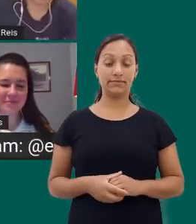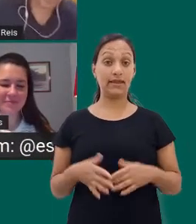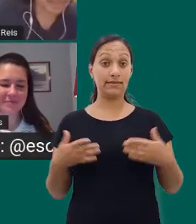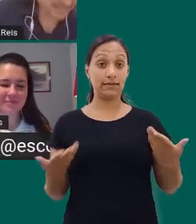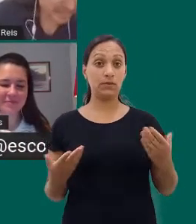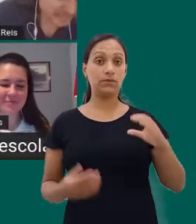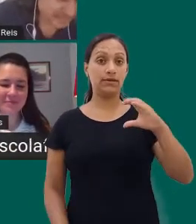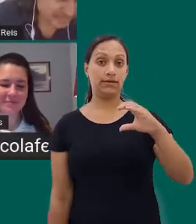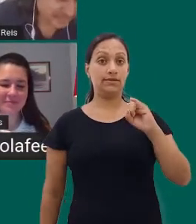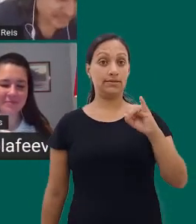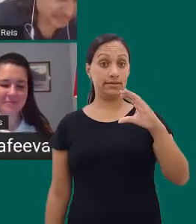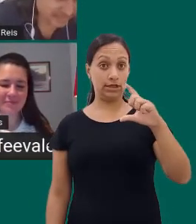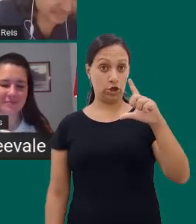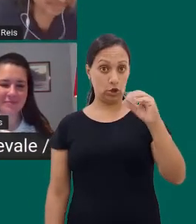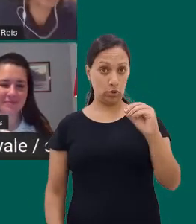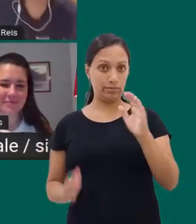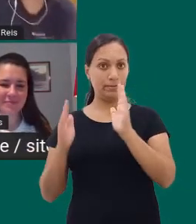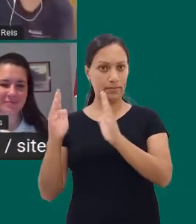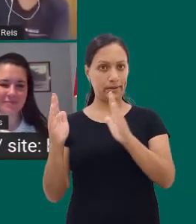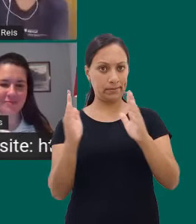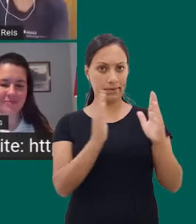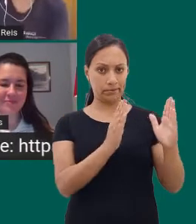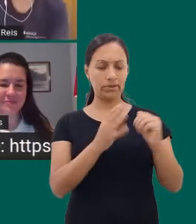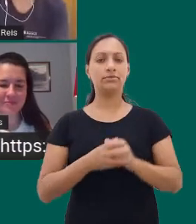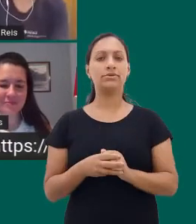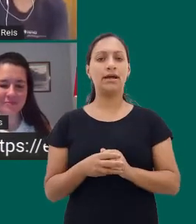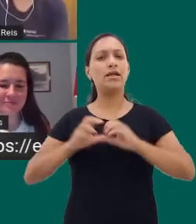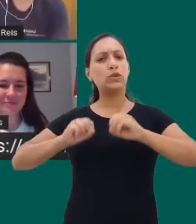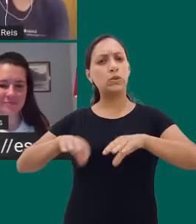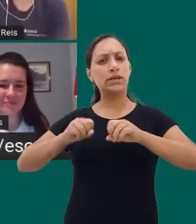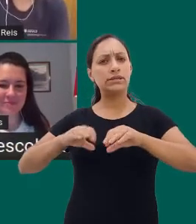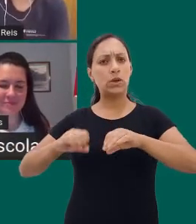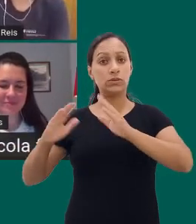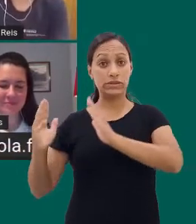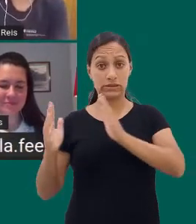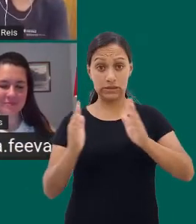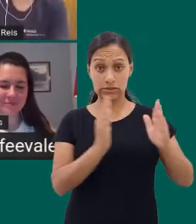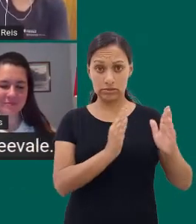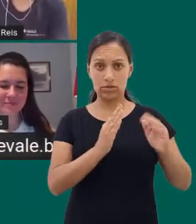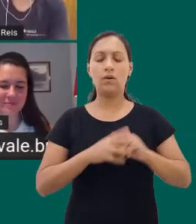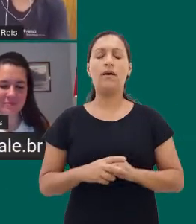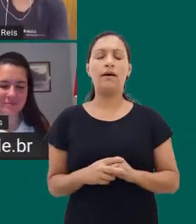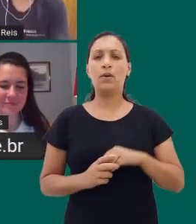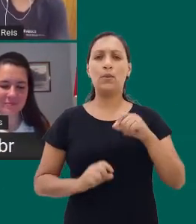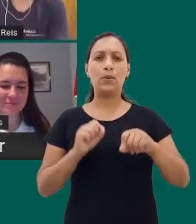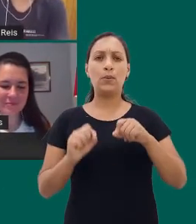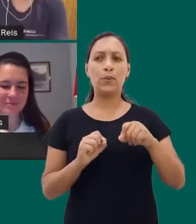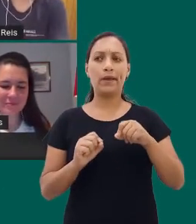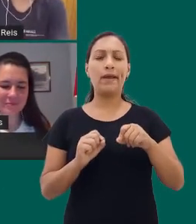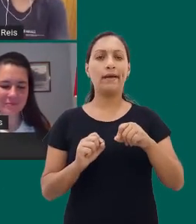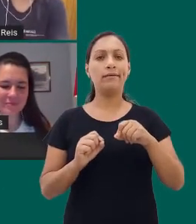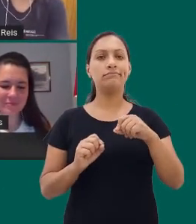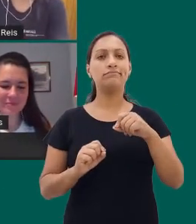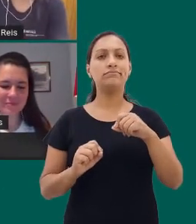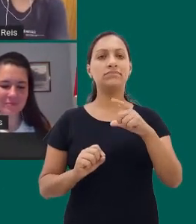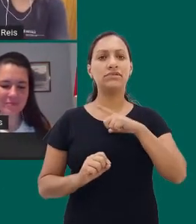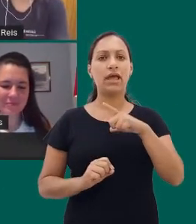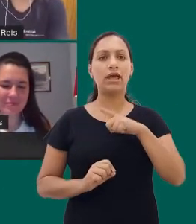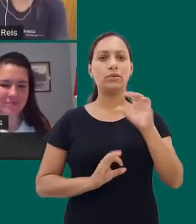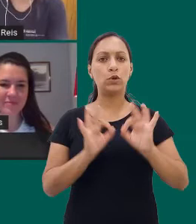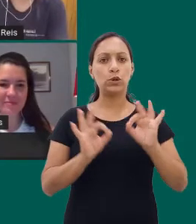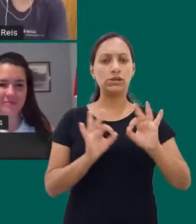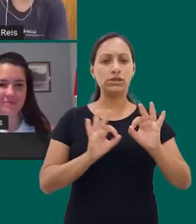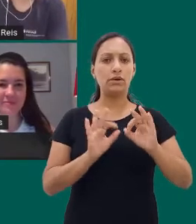os ciclos, na verdade, né, a educação por ciclos, ela está prevista, é uma das formas de organização que está